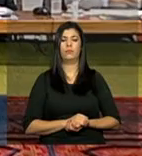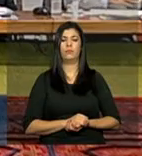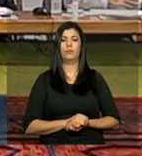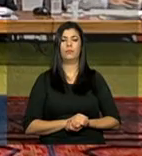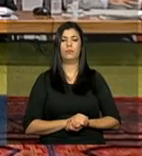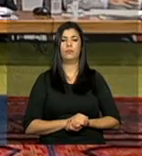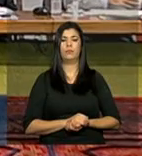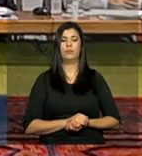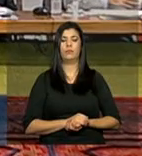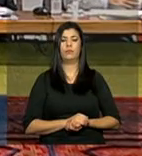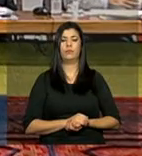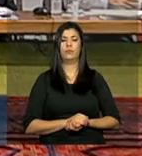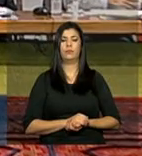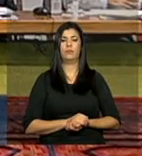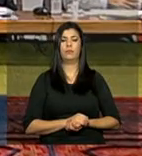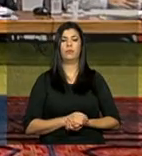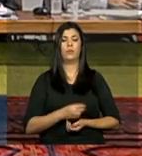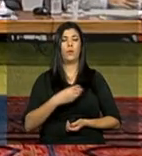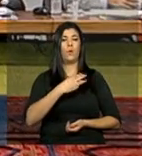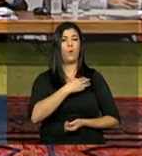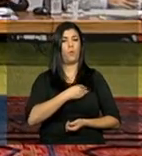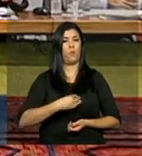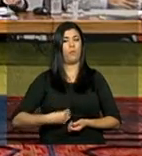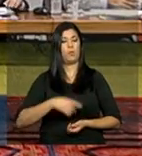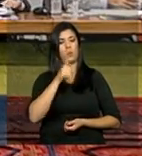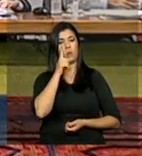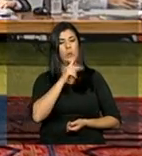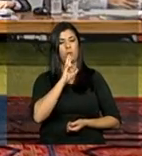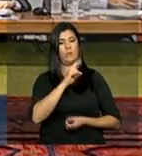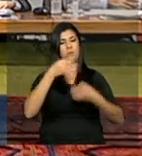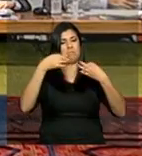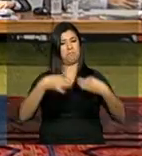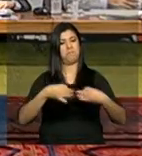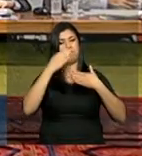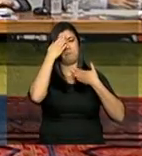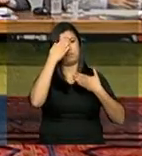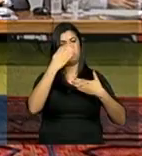Ministro Lobão respondeu com muita propriedade, acho que é suficiente.